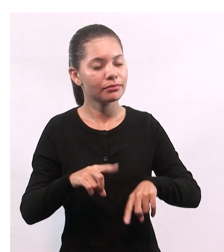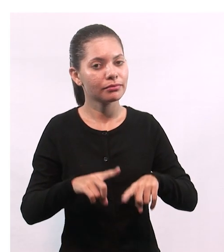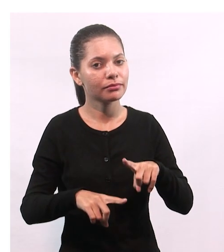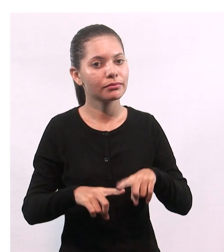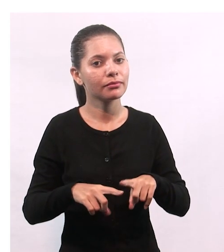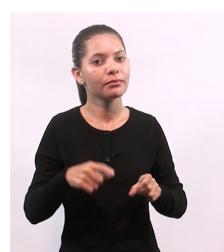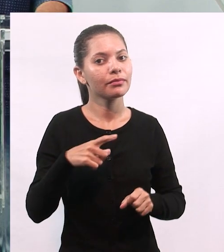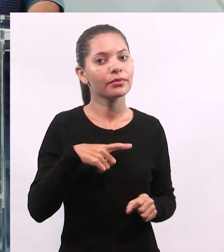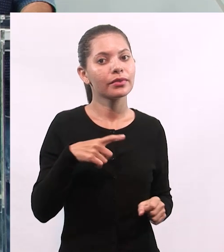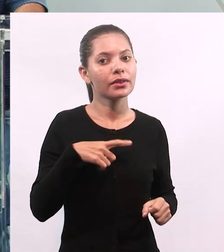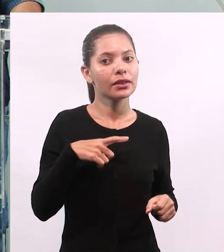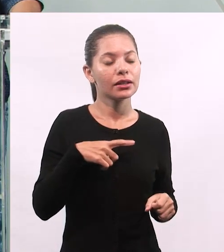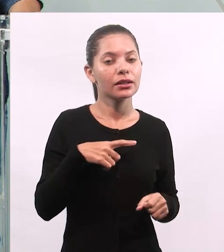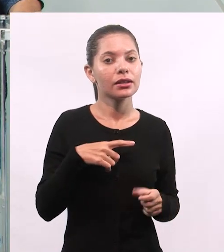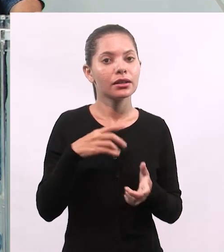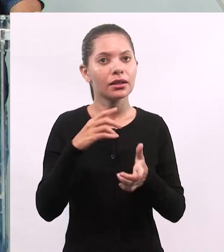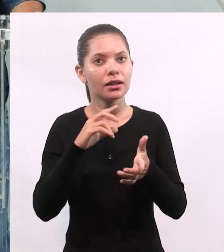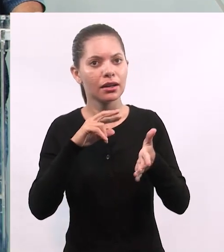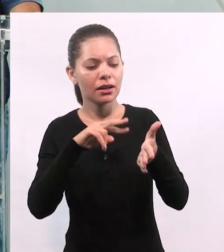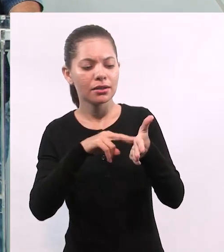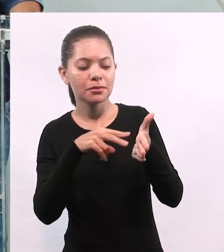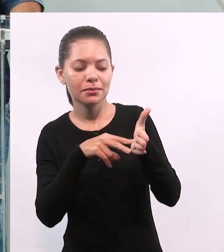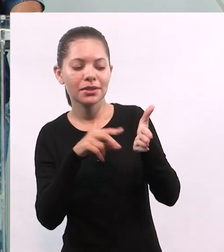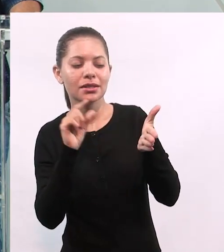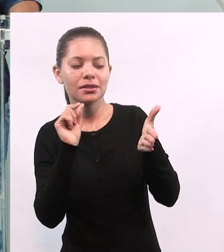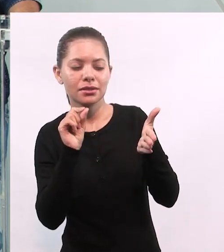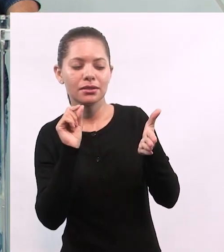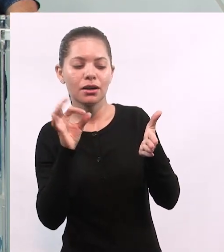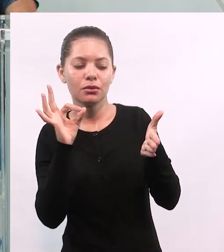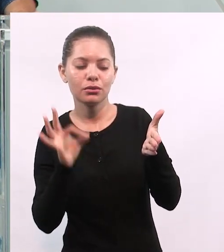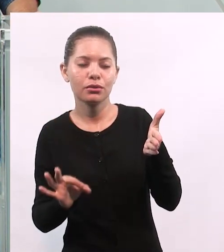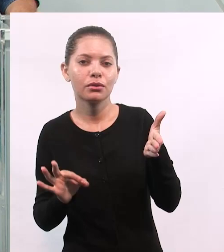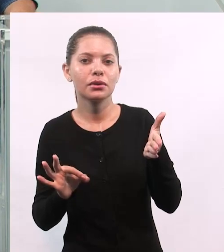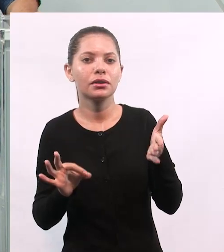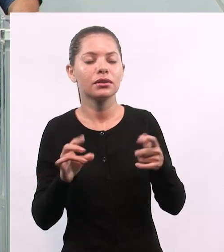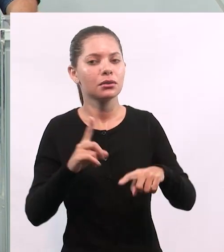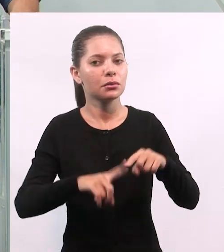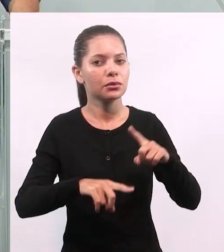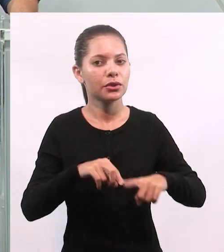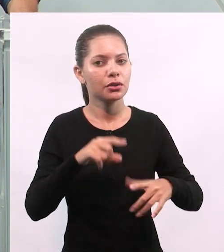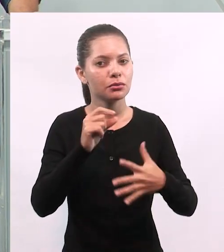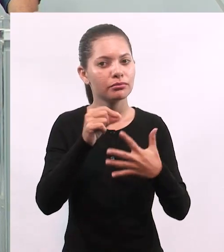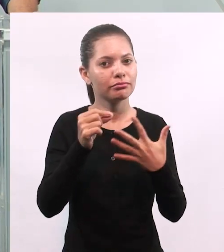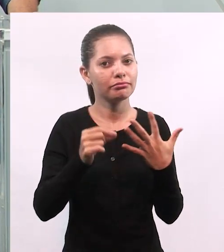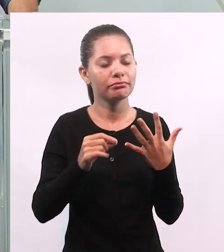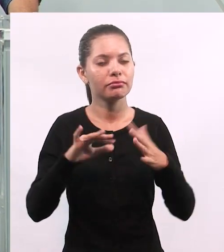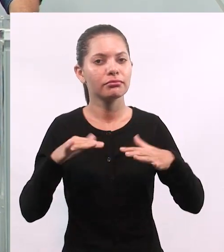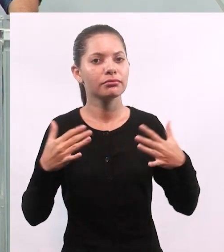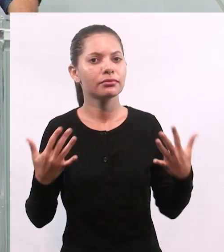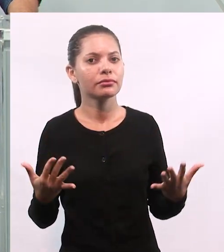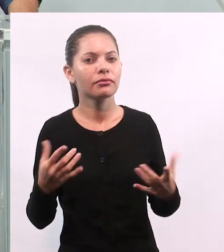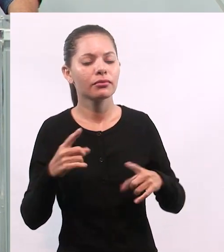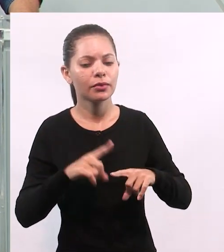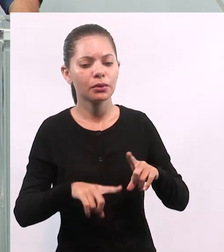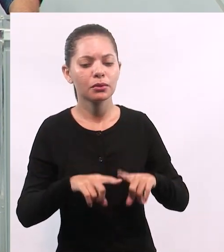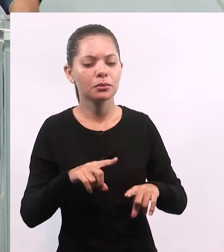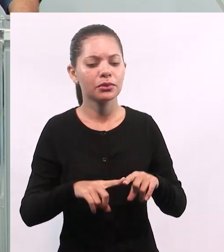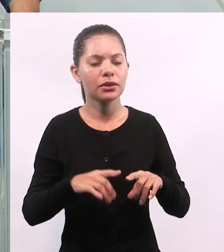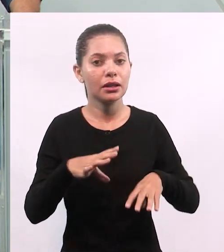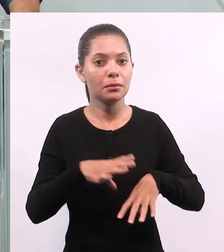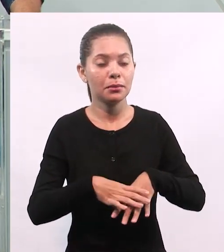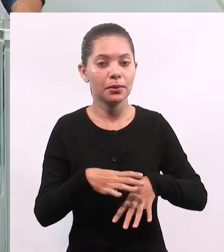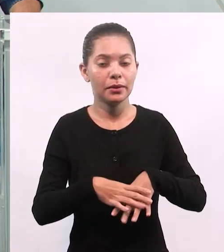o objeto, ter a definição correta para o objeto para a gente poder fazer uma classificação. Então, o